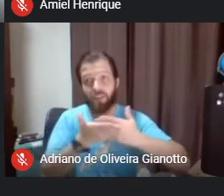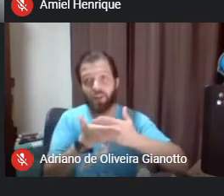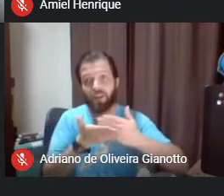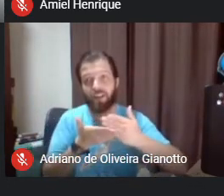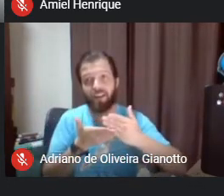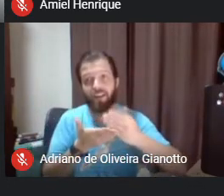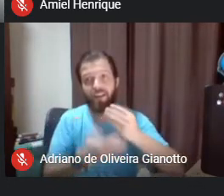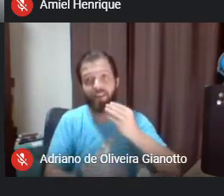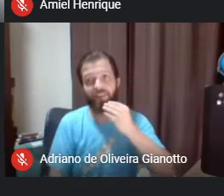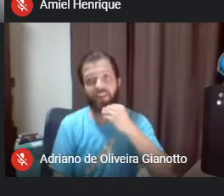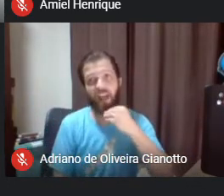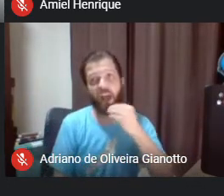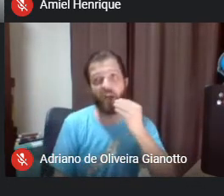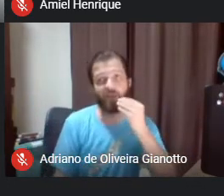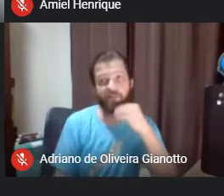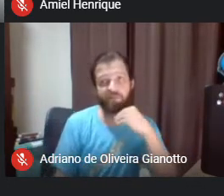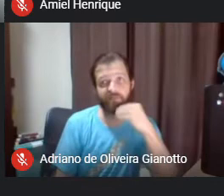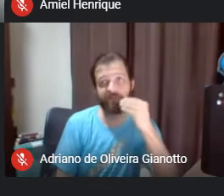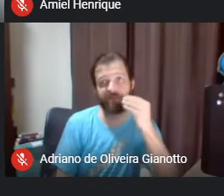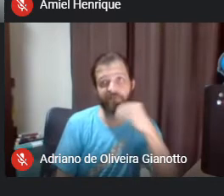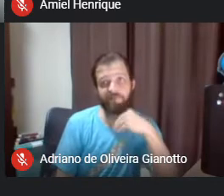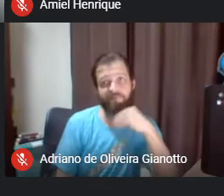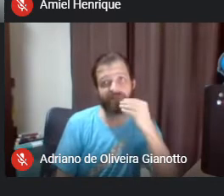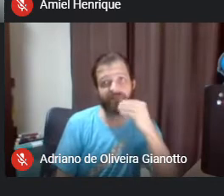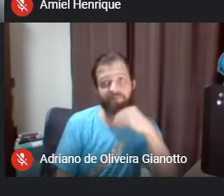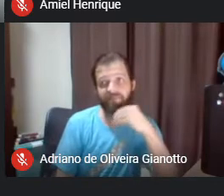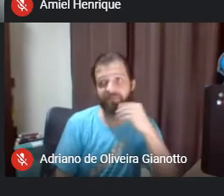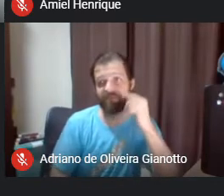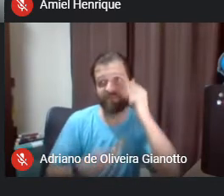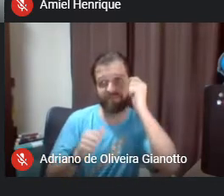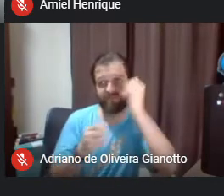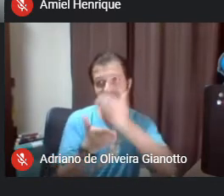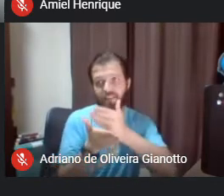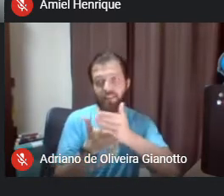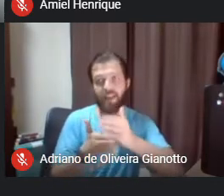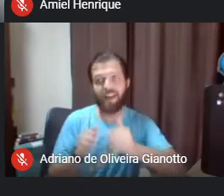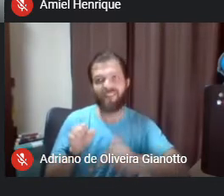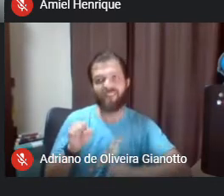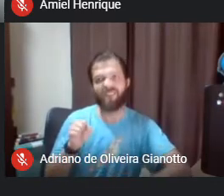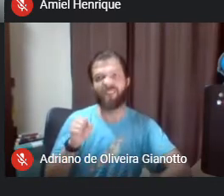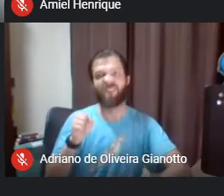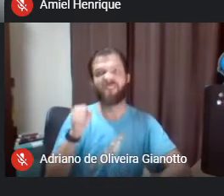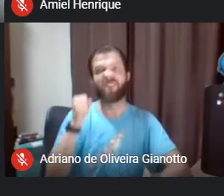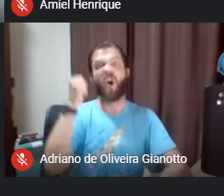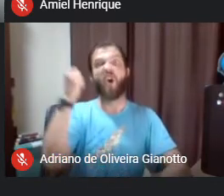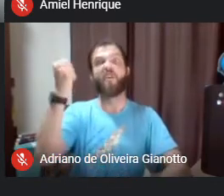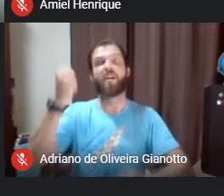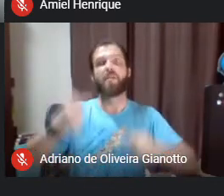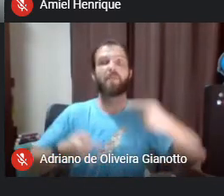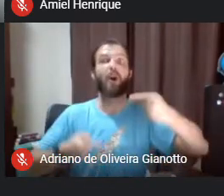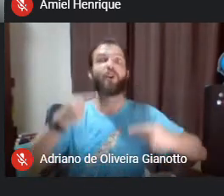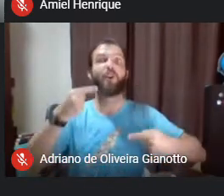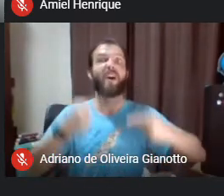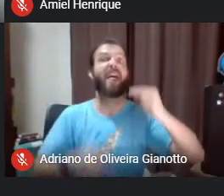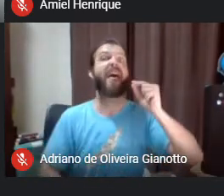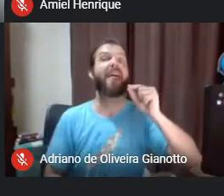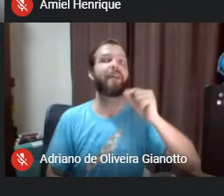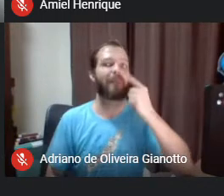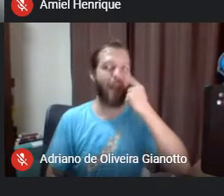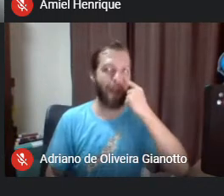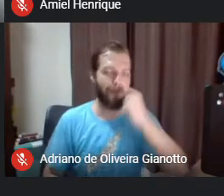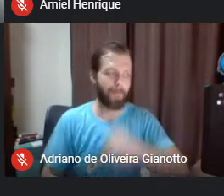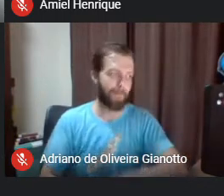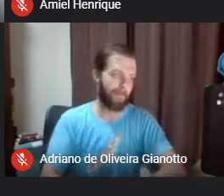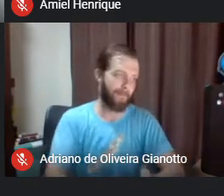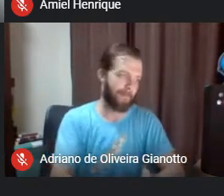Mas a Espanha, ela foi muito lenta, o processo dela. Não teve muita força.